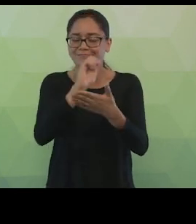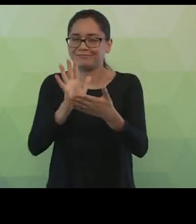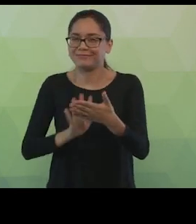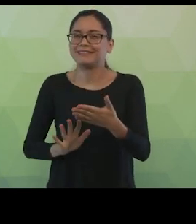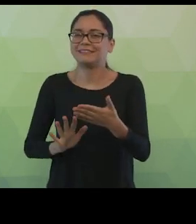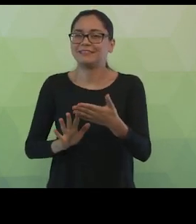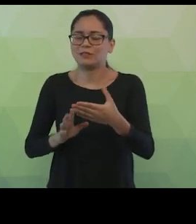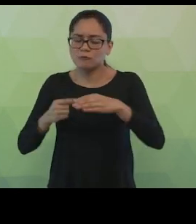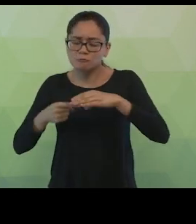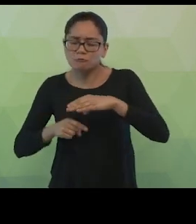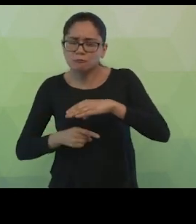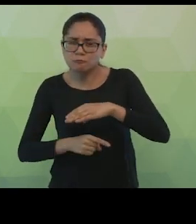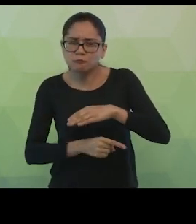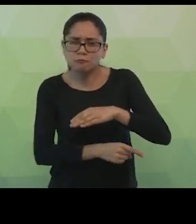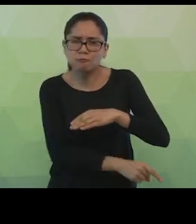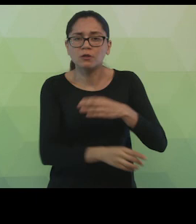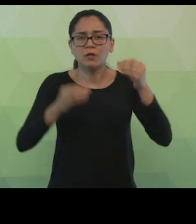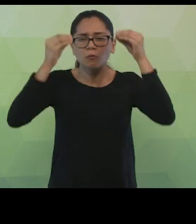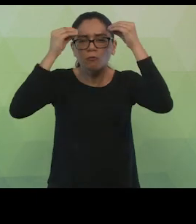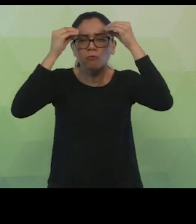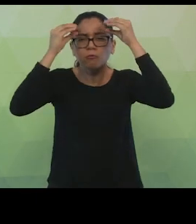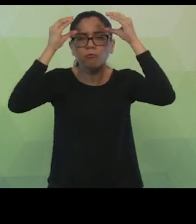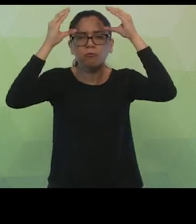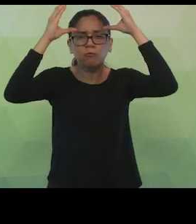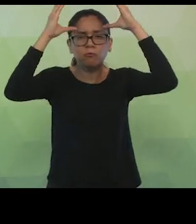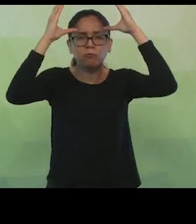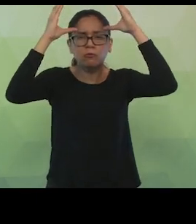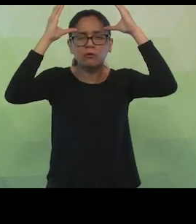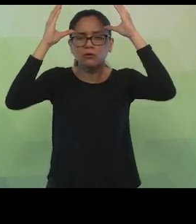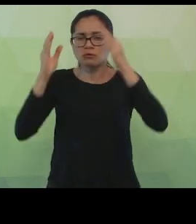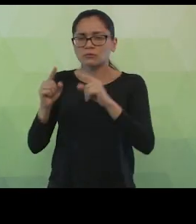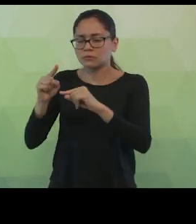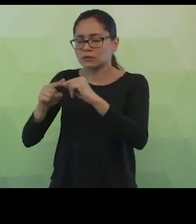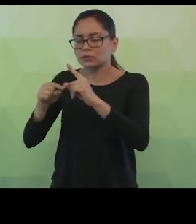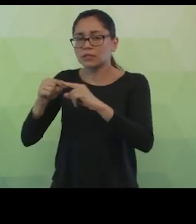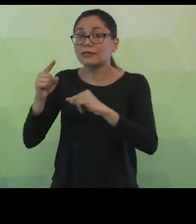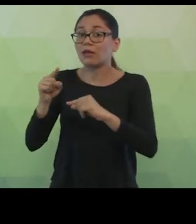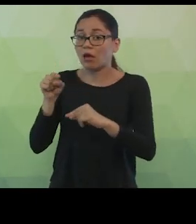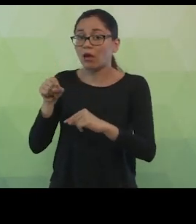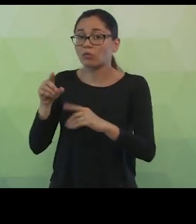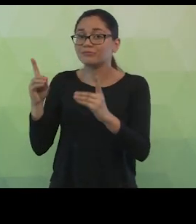e aprofundar os nossos conhecimentos utilizando o caderno didático